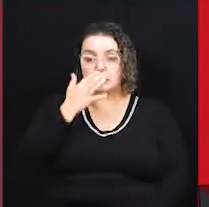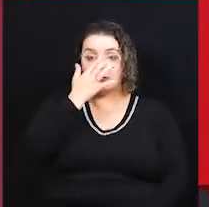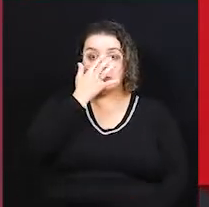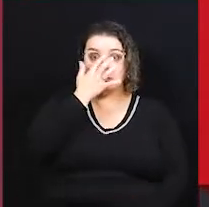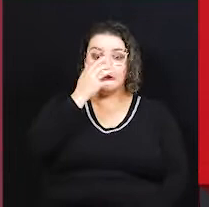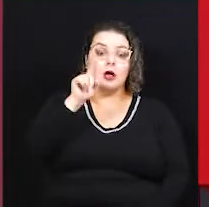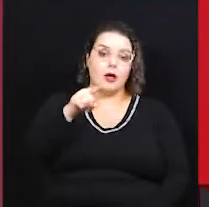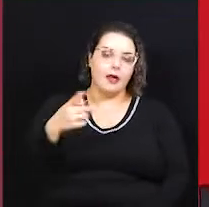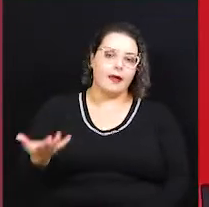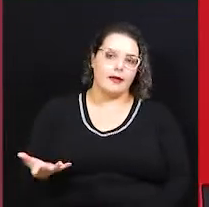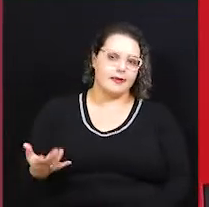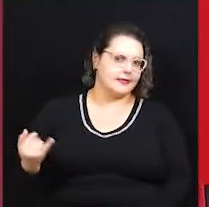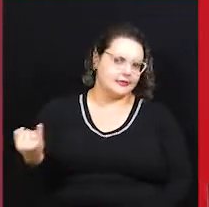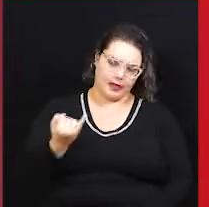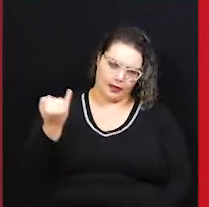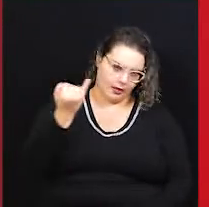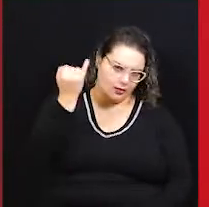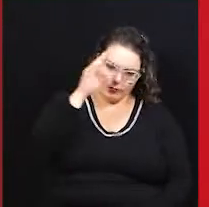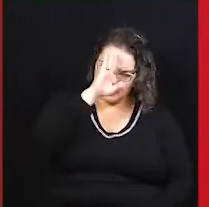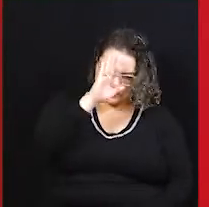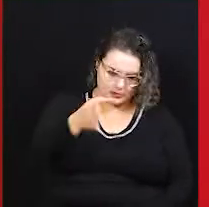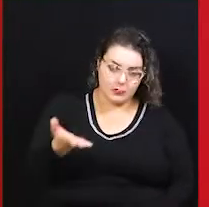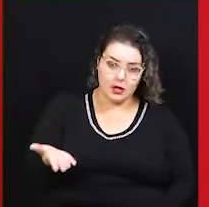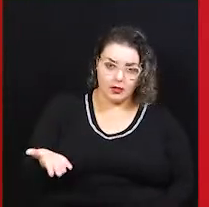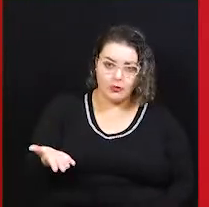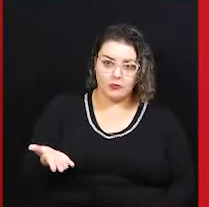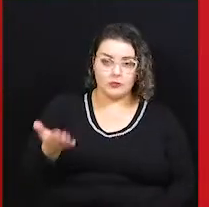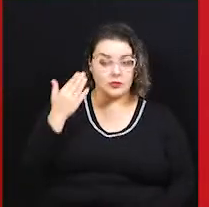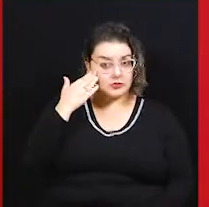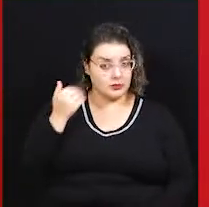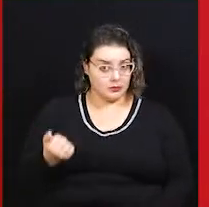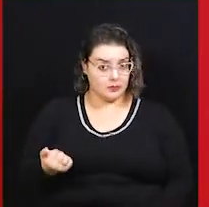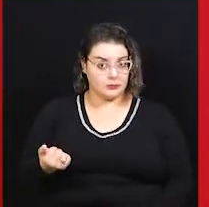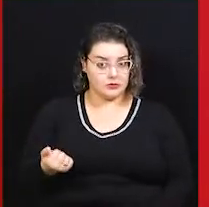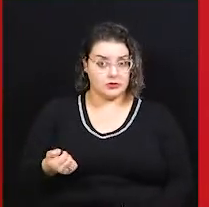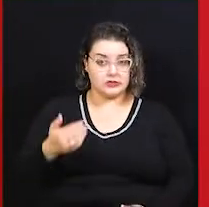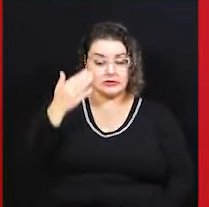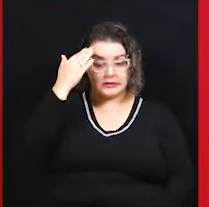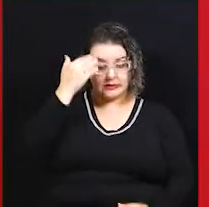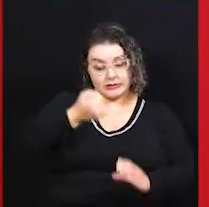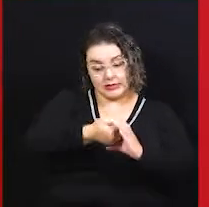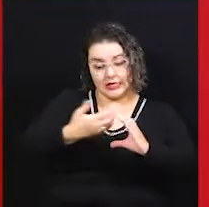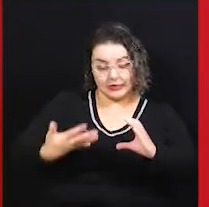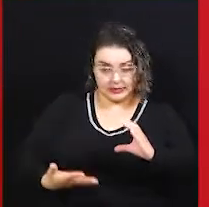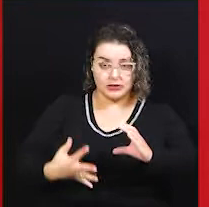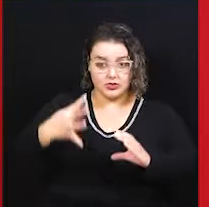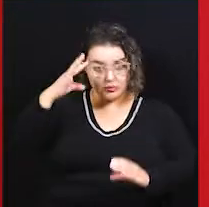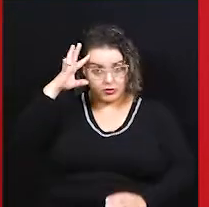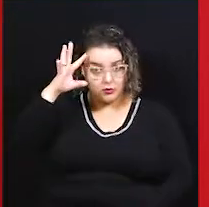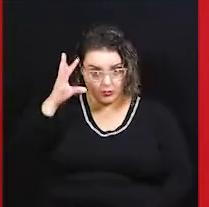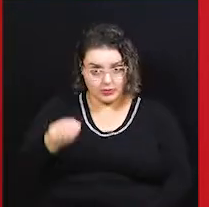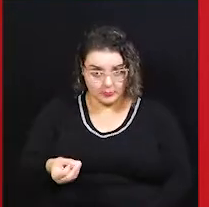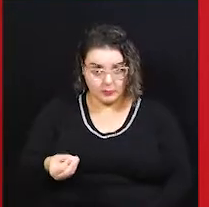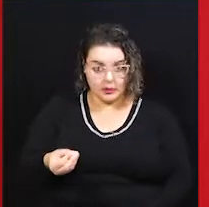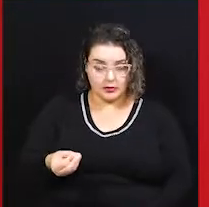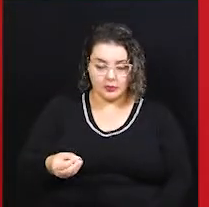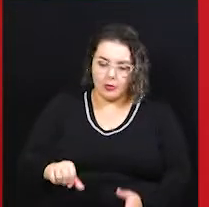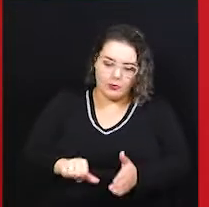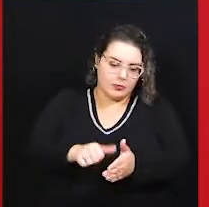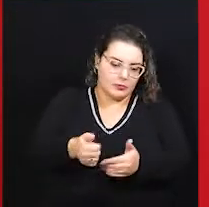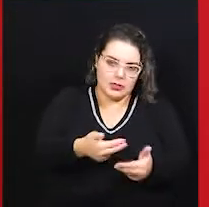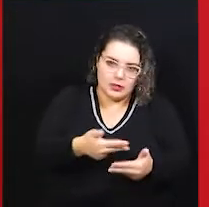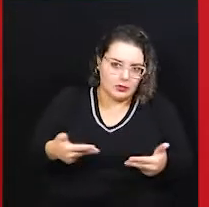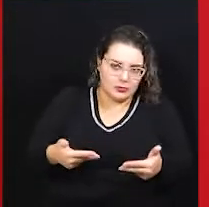Esse é um ponto essencial. A gente julga que conhecer as características da prova é o primeiro passo para o aluno se